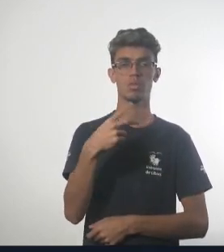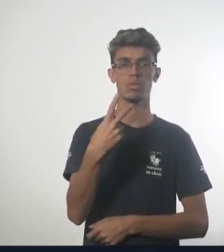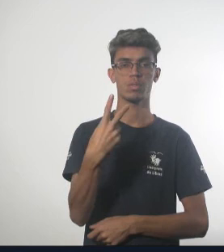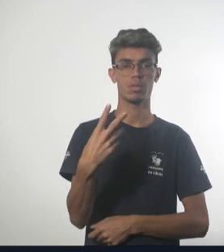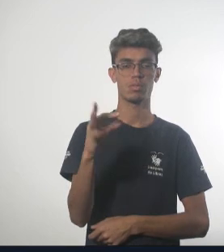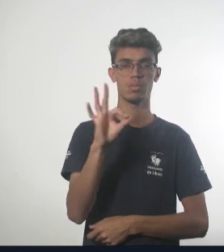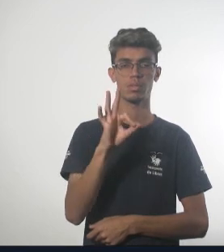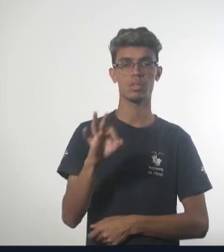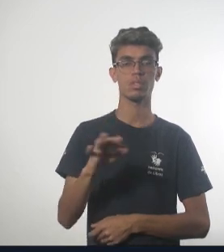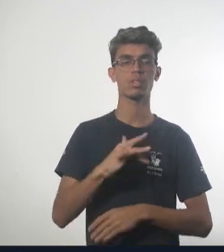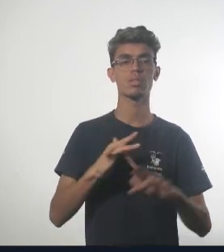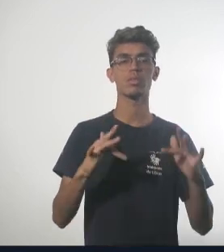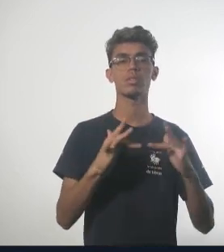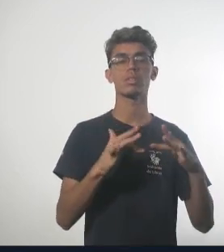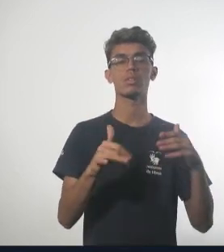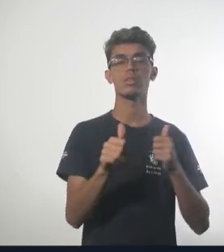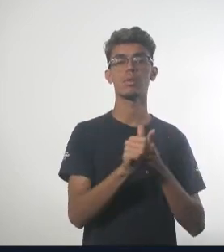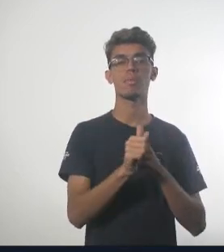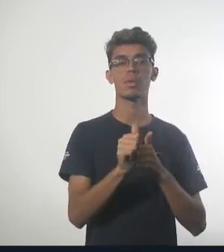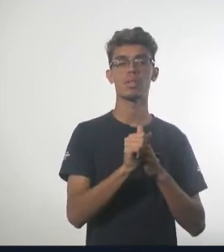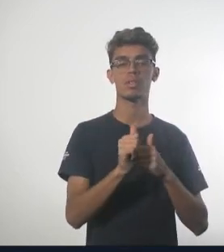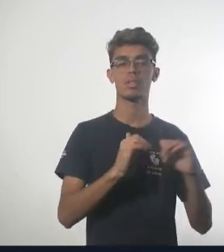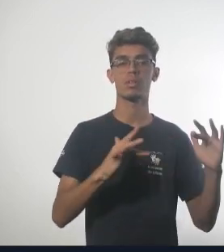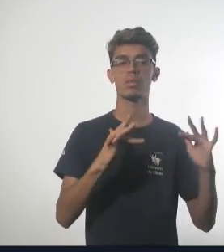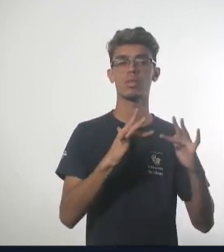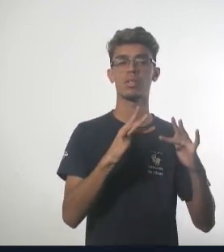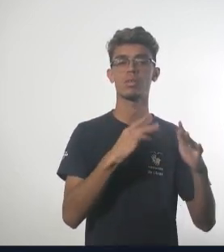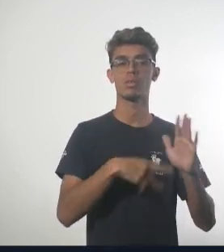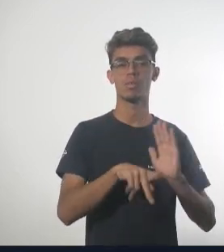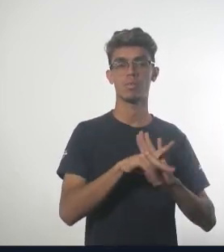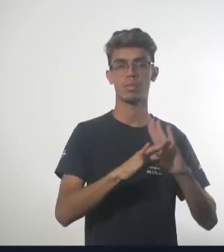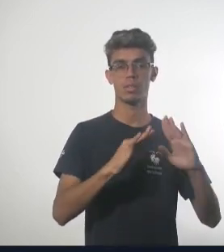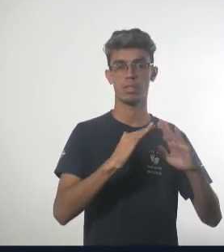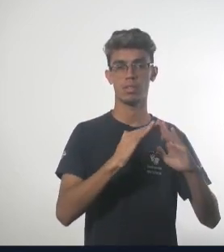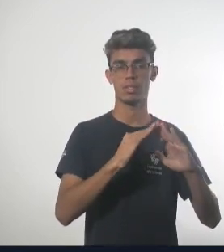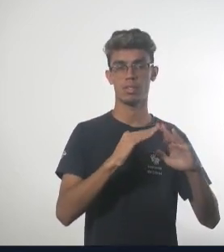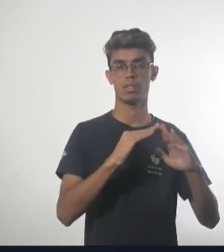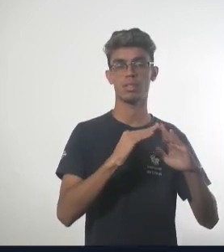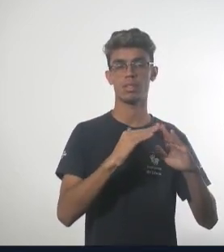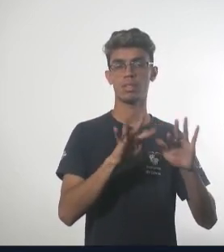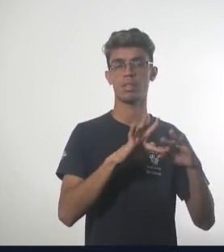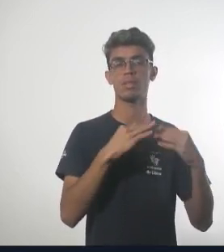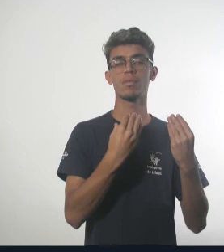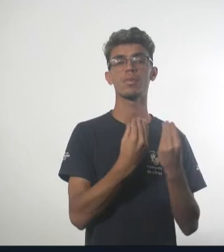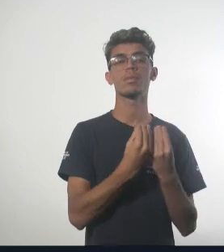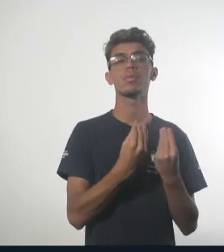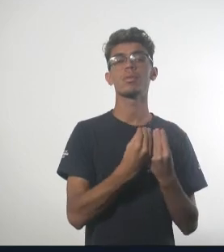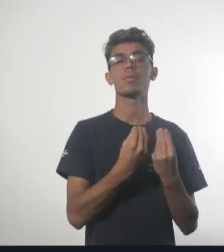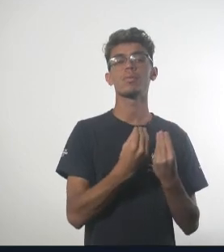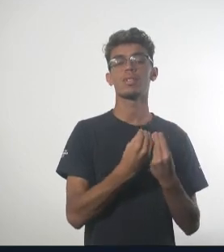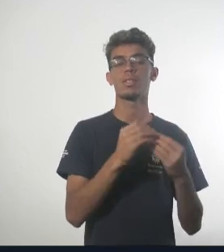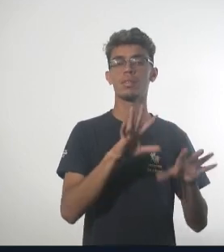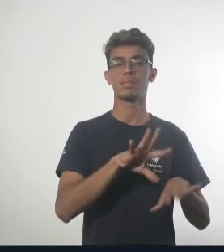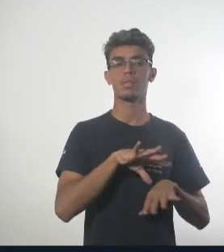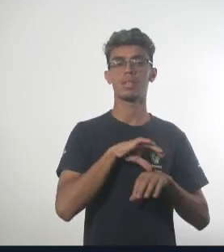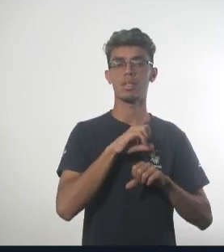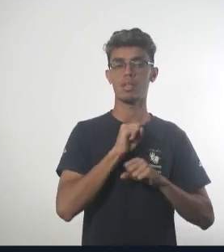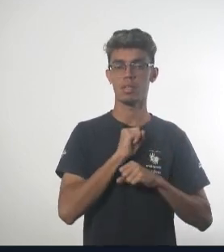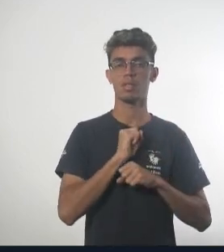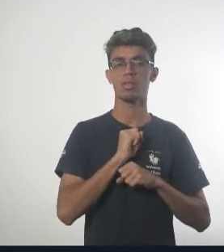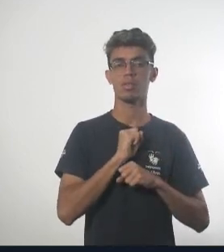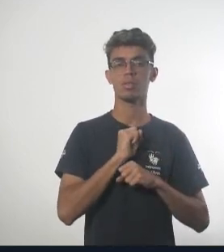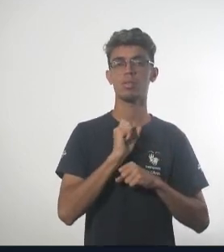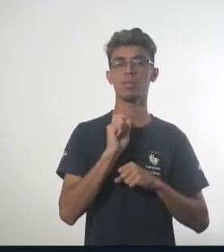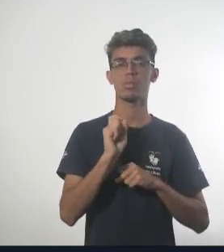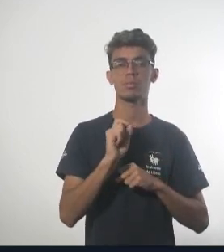42,2% desses contatos próximos, que são contatos domiciliares, né, que nós identificamos aí nesse estudo, se infectaram a partir